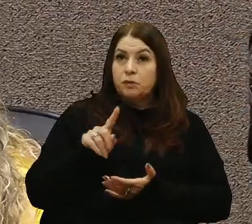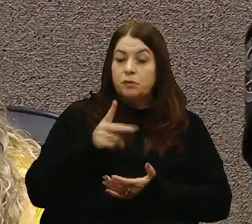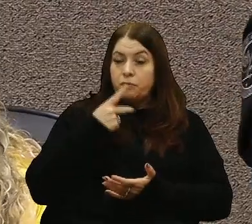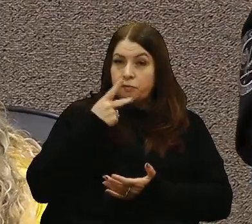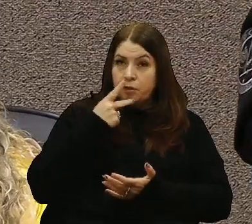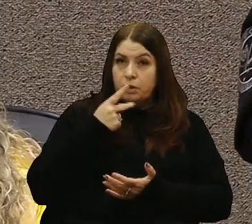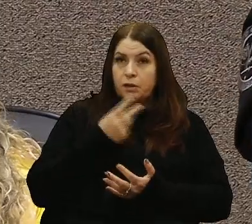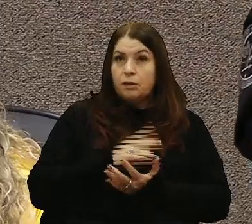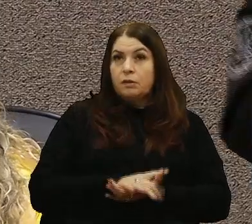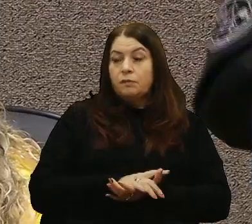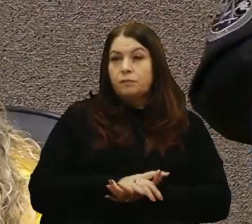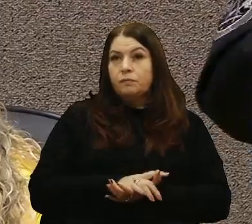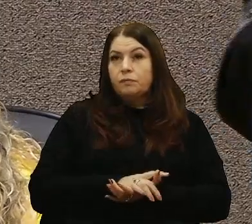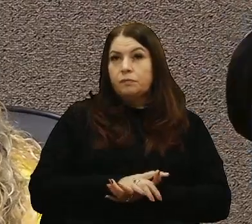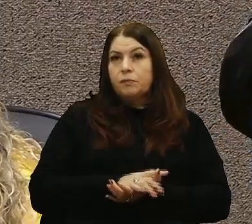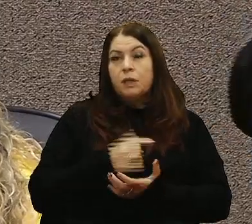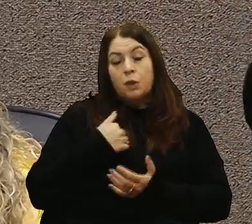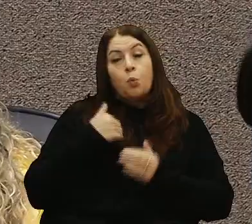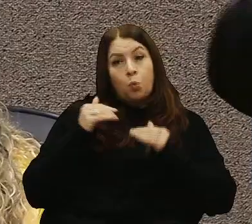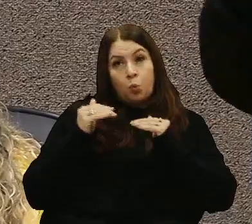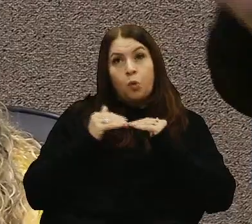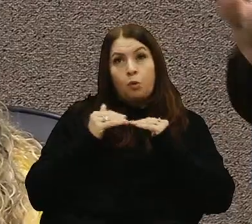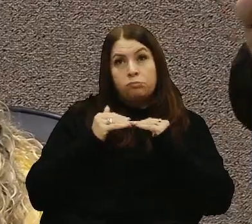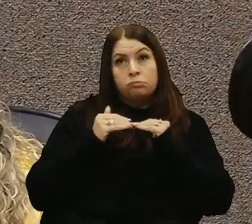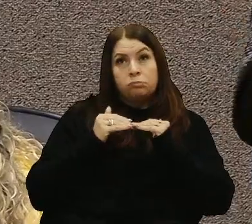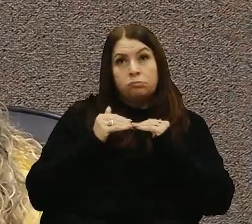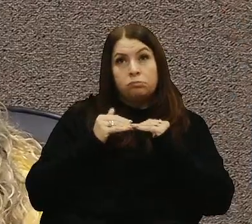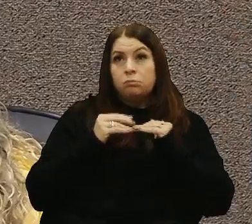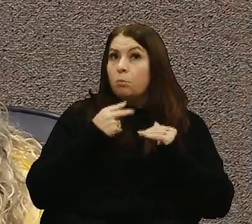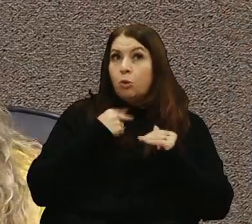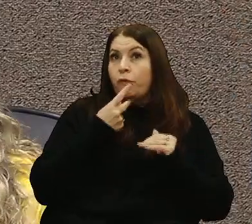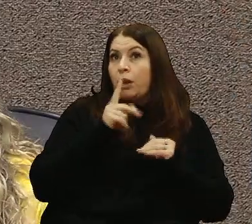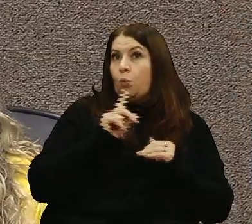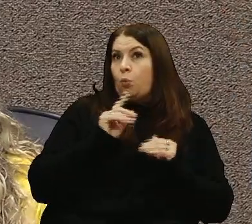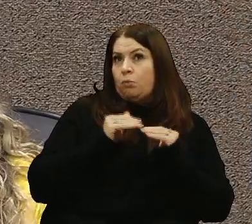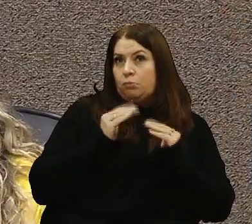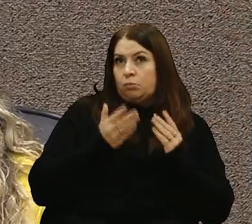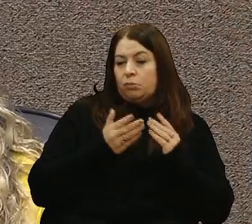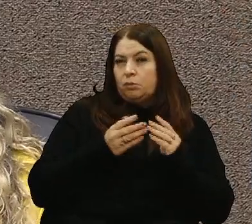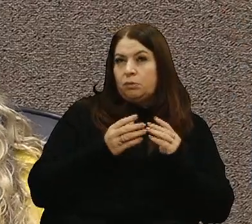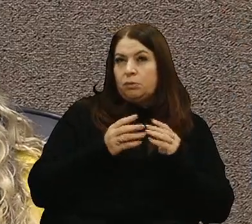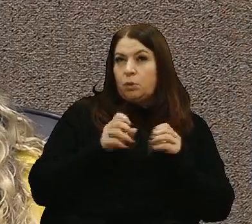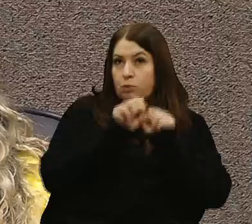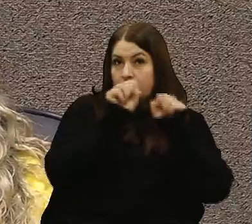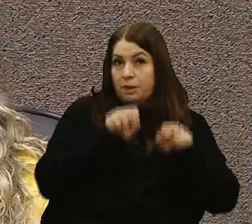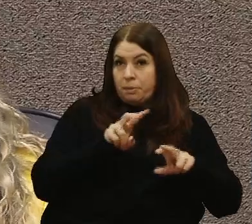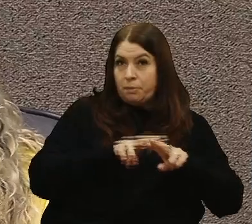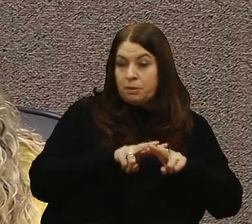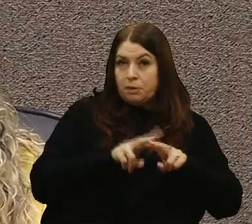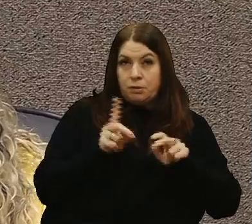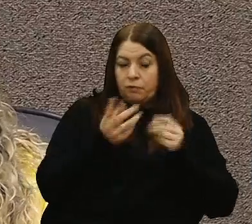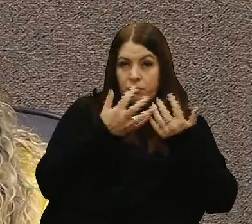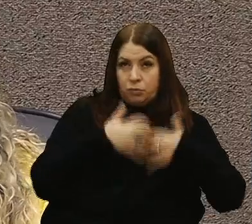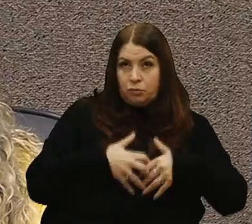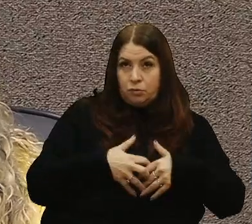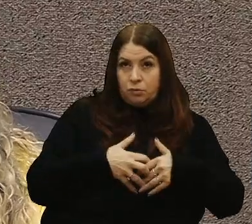tanto, e eu concordo, não posso dizer que não concordo, né? Que o sistema prisional brasileiro não funciona,